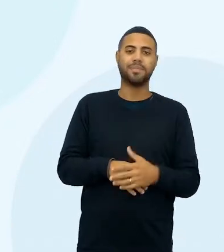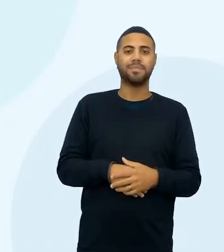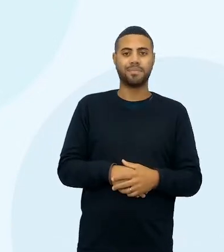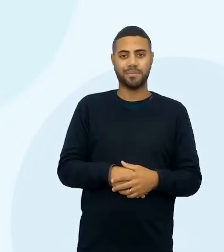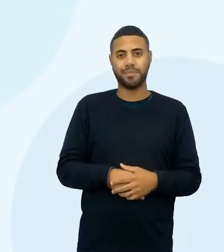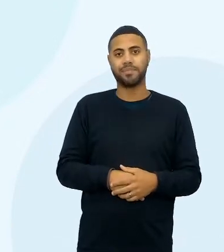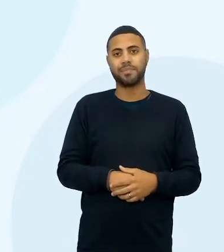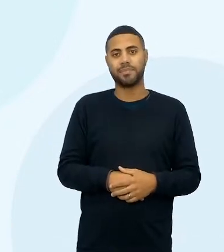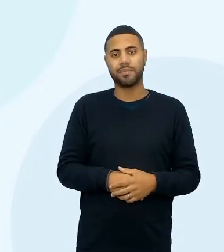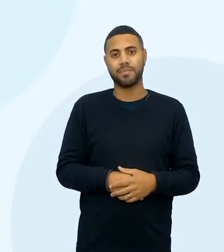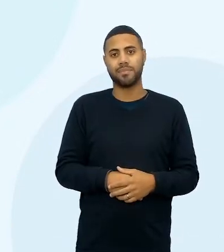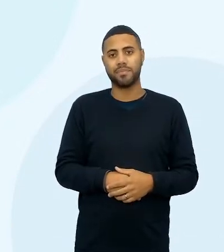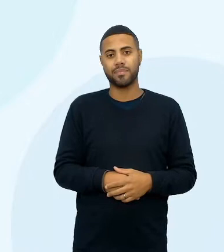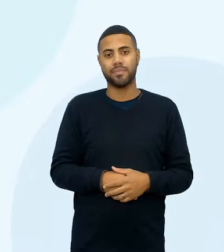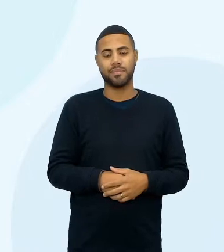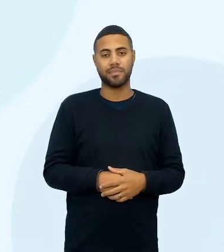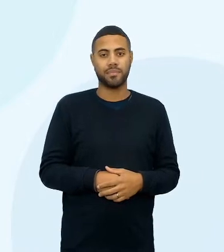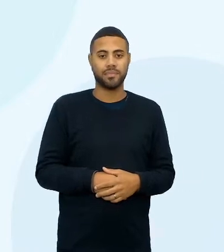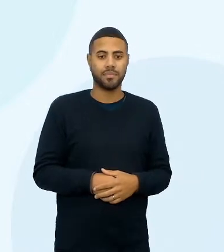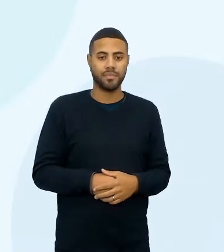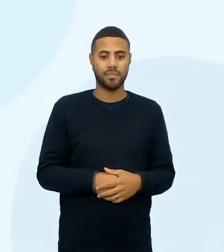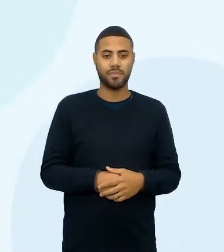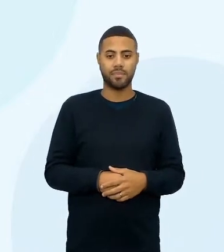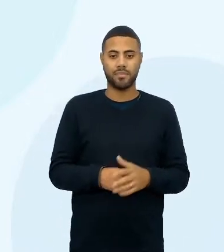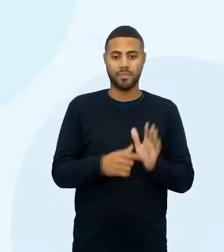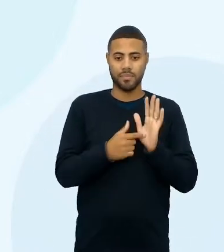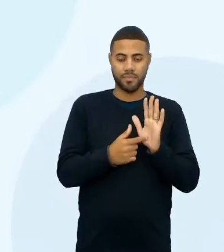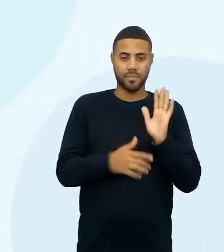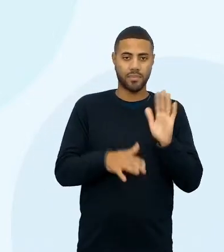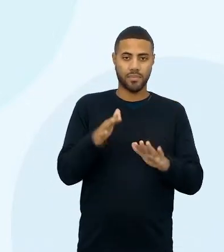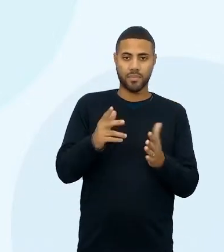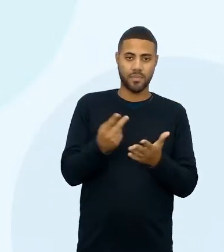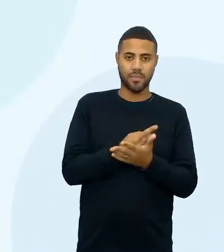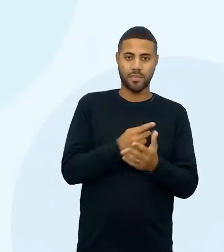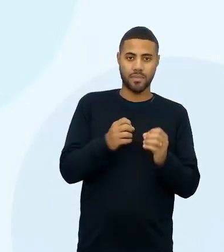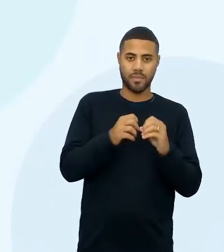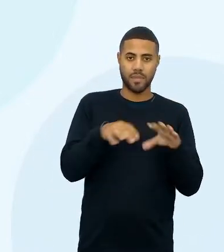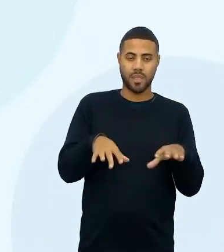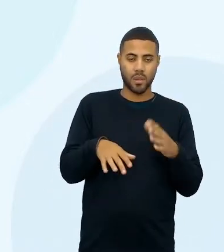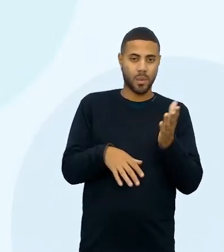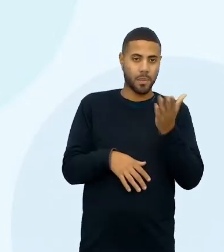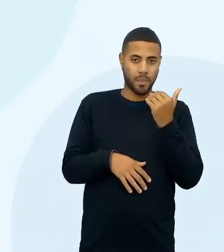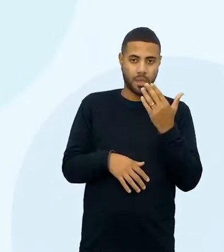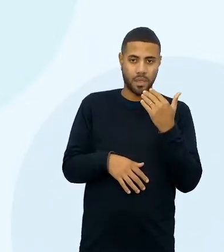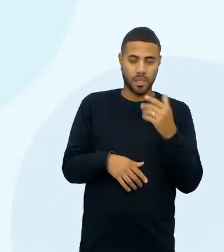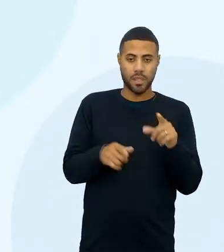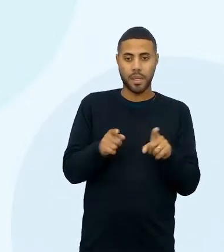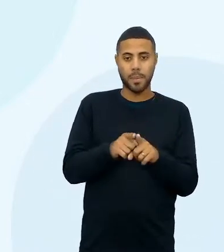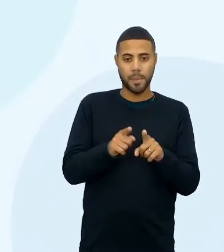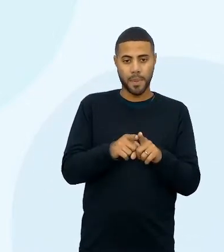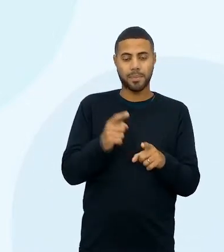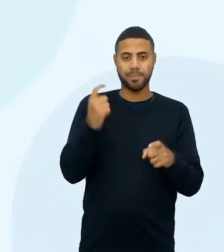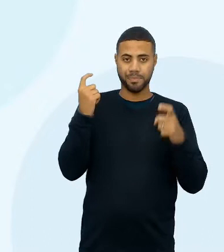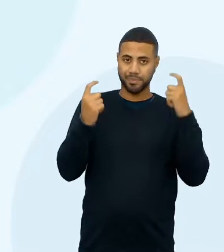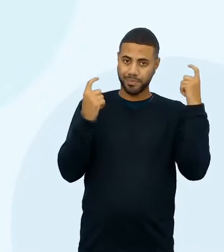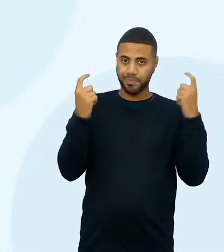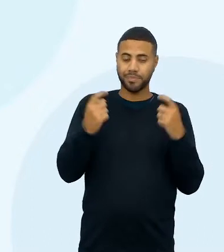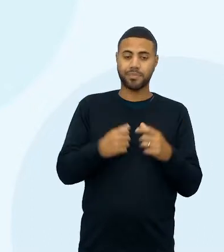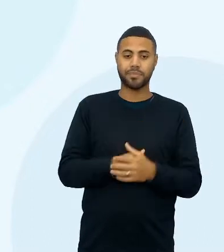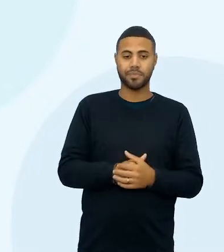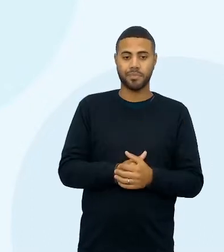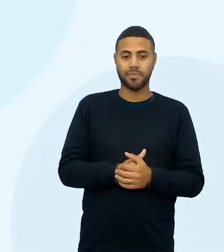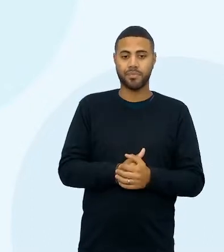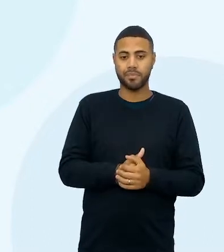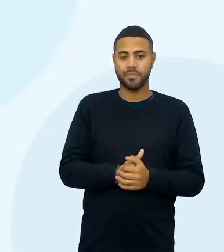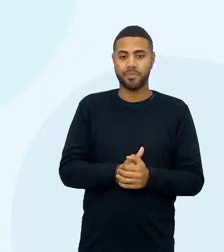ver aí alguns dados de desperdício de alimentos, muito preocupantes,